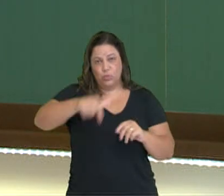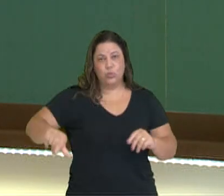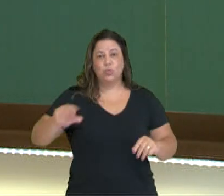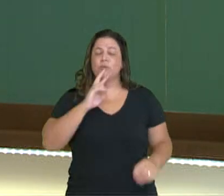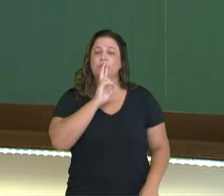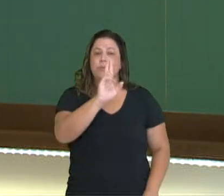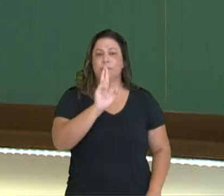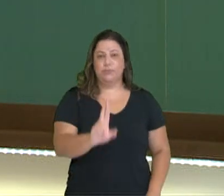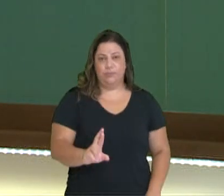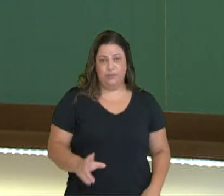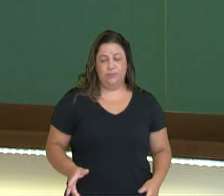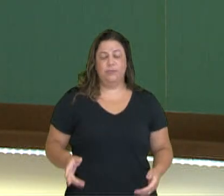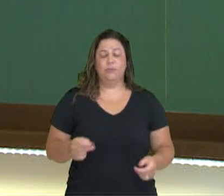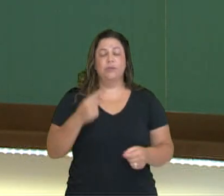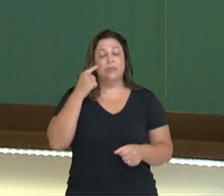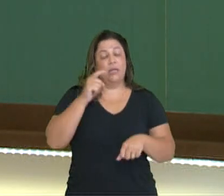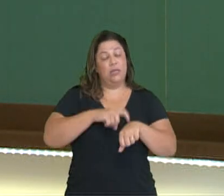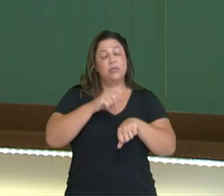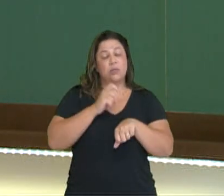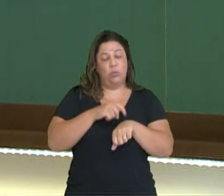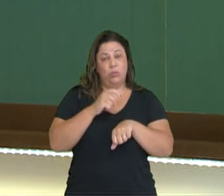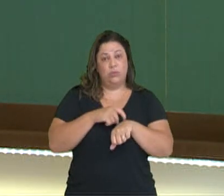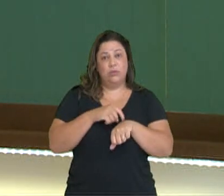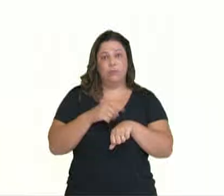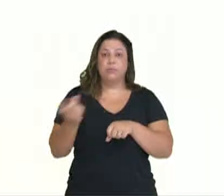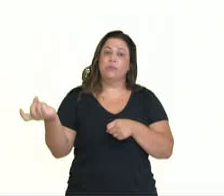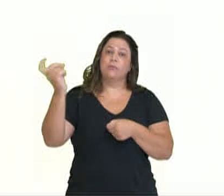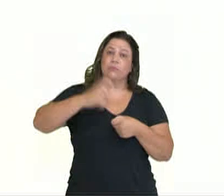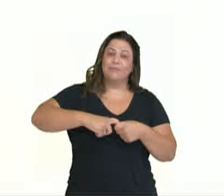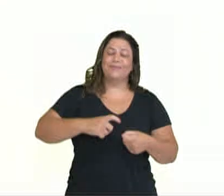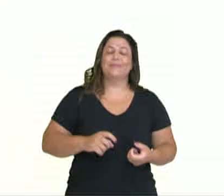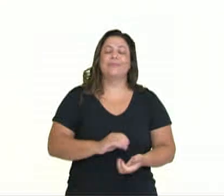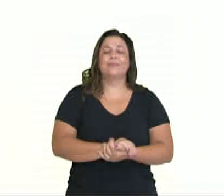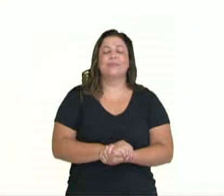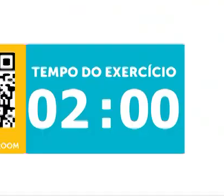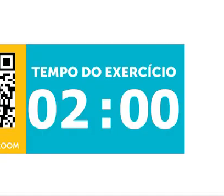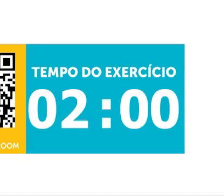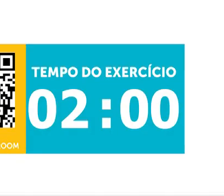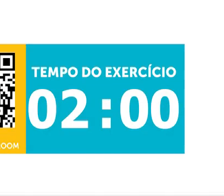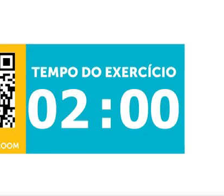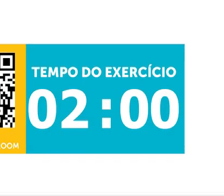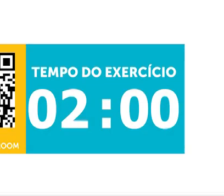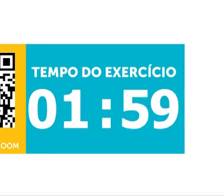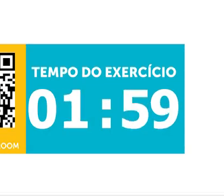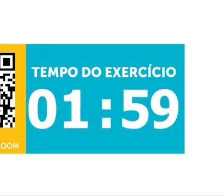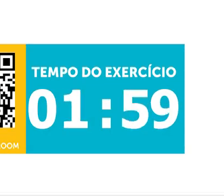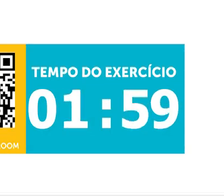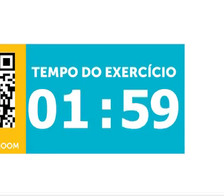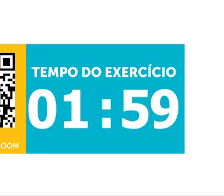poder responder. Eu vou te dar um tempinho e volto daqui a pouco.